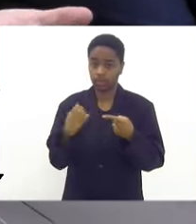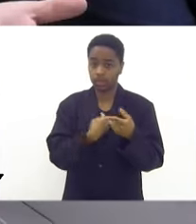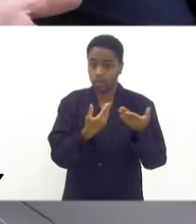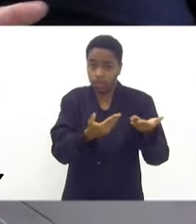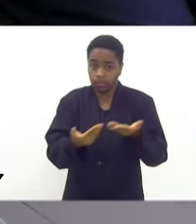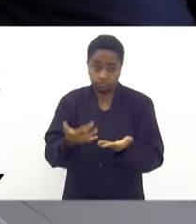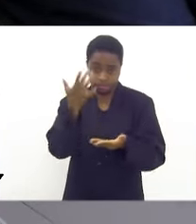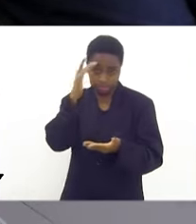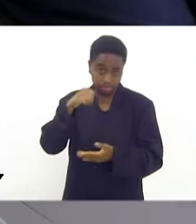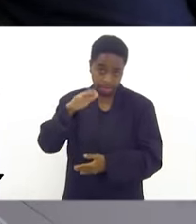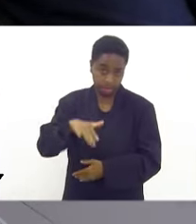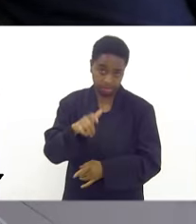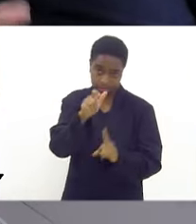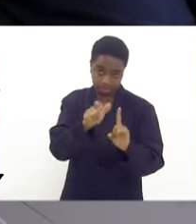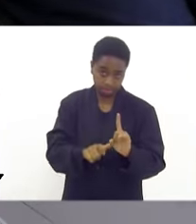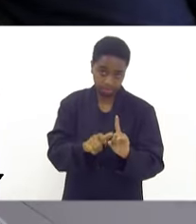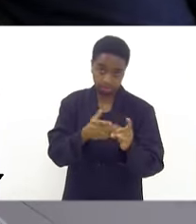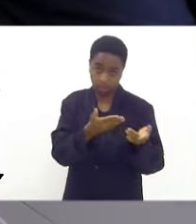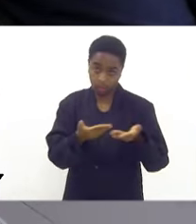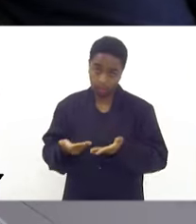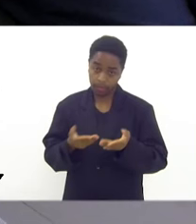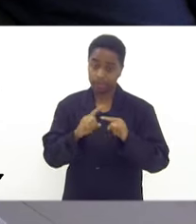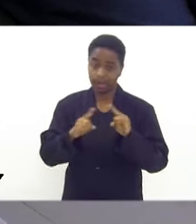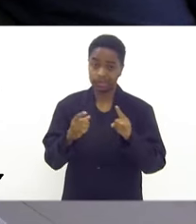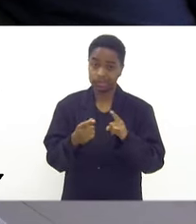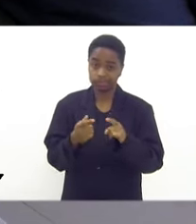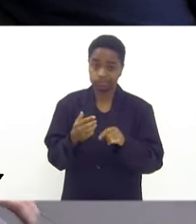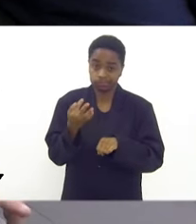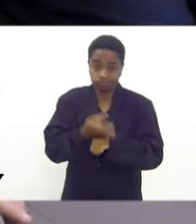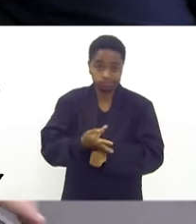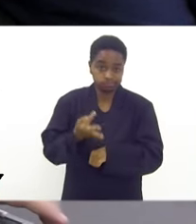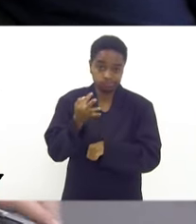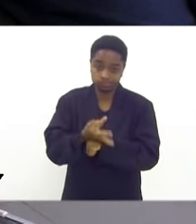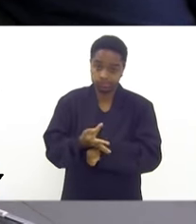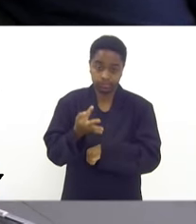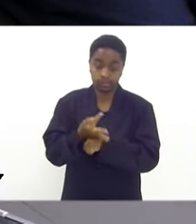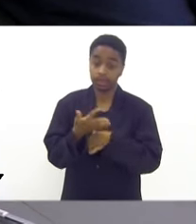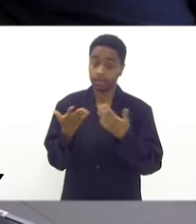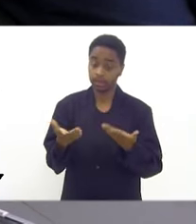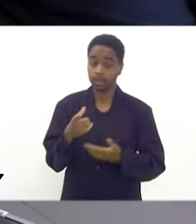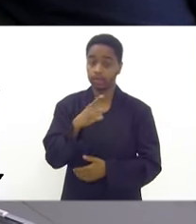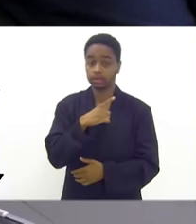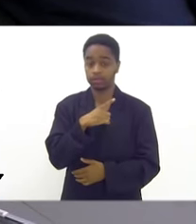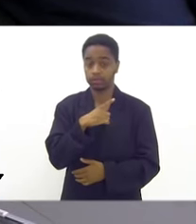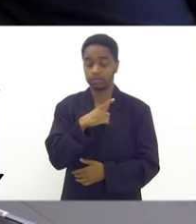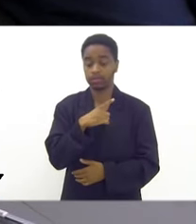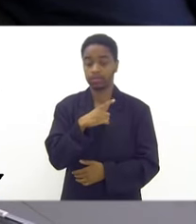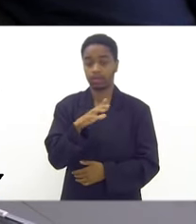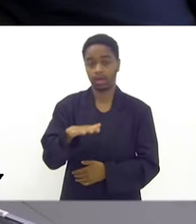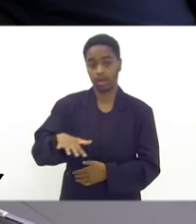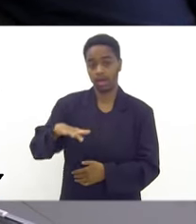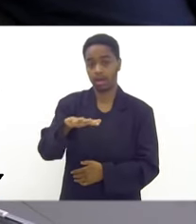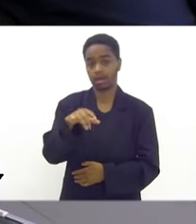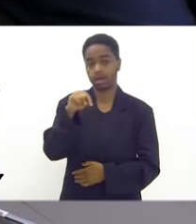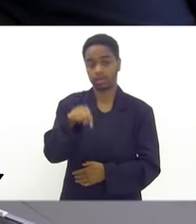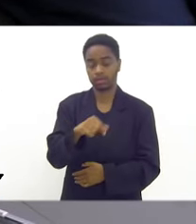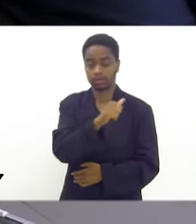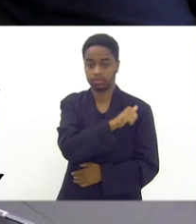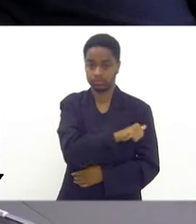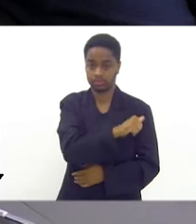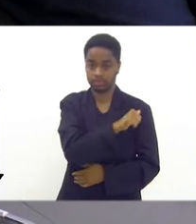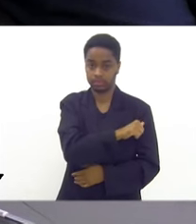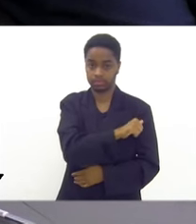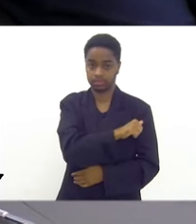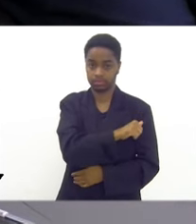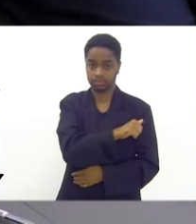sei lá quem é né mas repetido À vezes e nada acontece quer dizer a gente tem uma área do estado do Rio de Janeiro